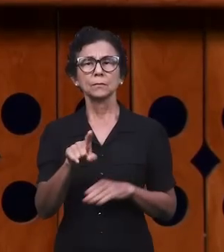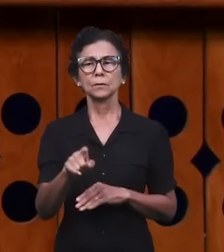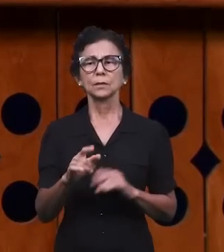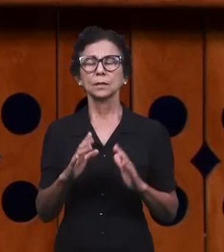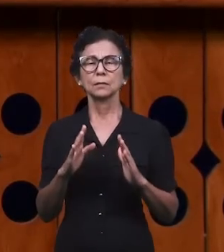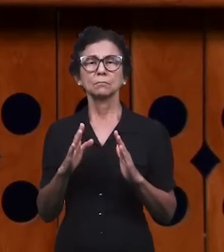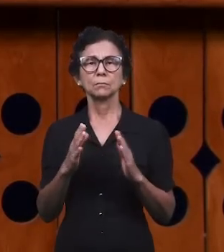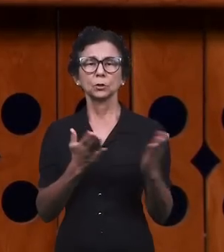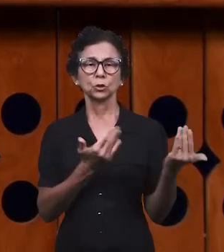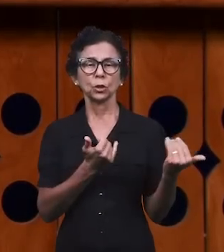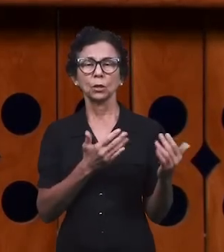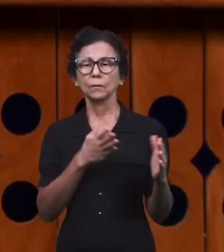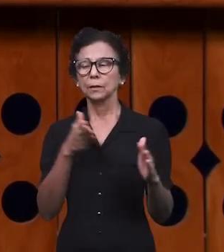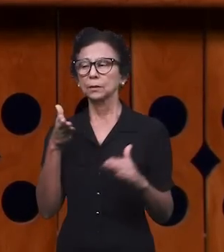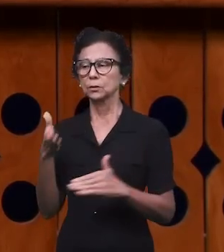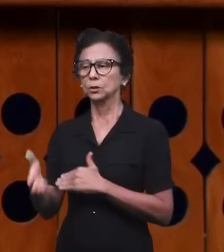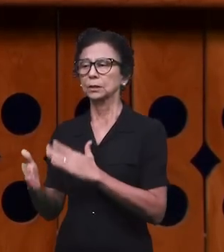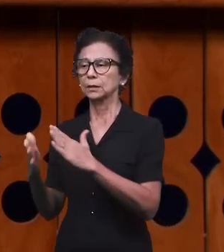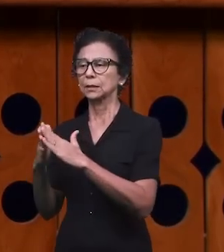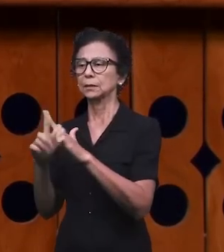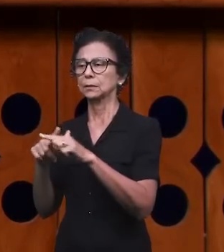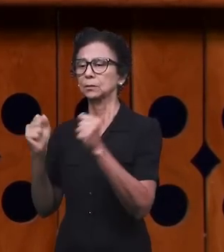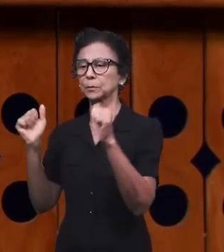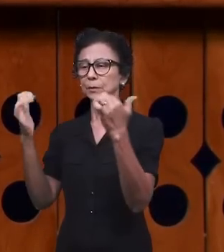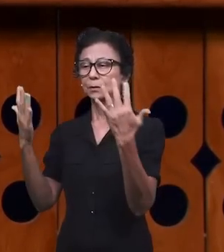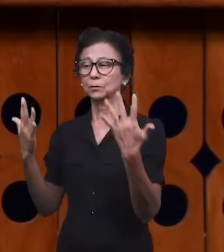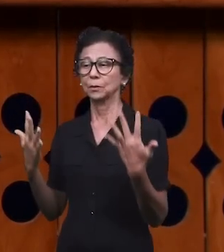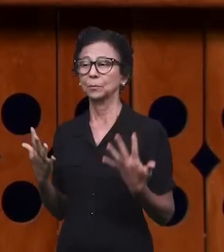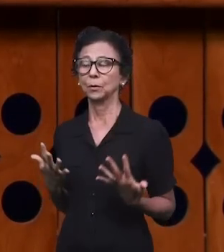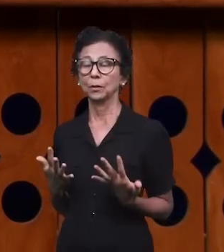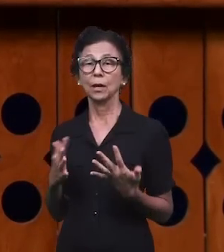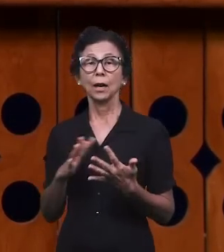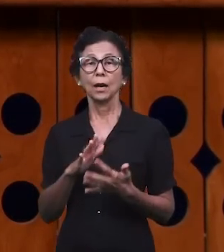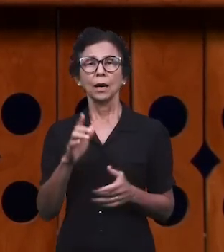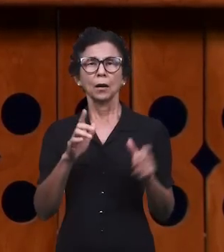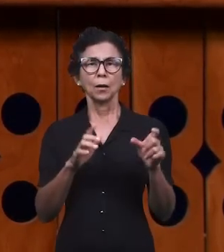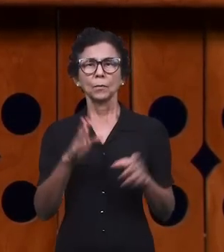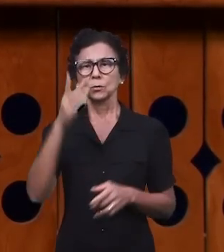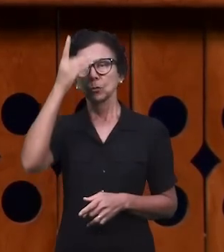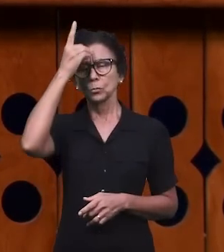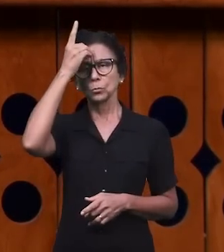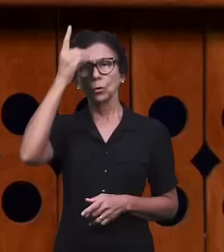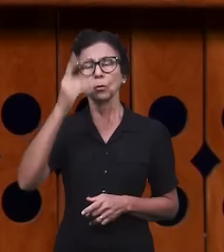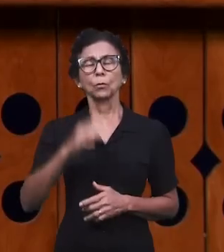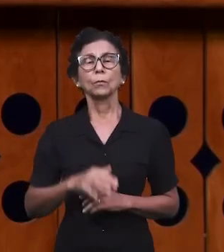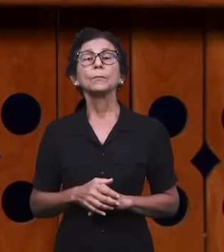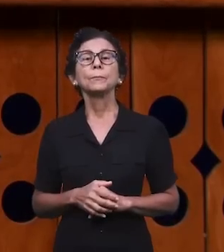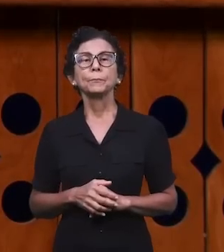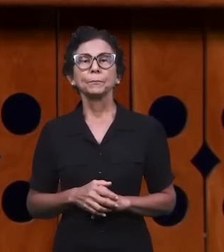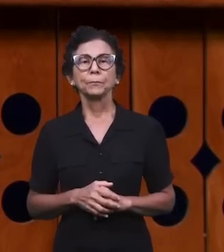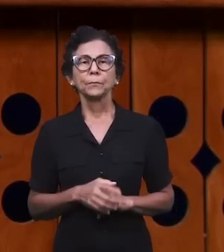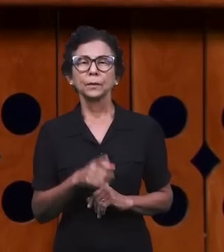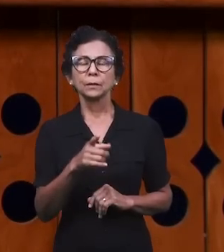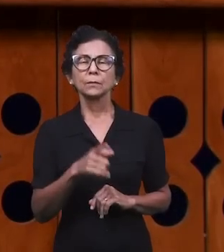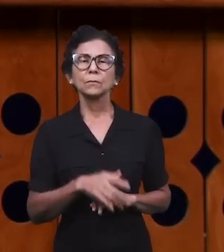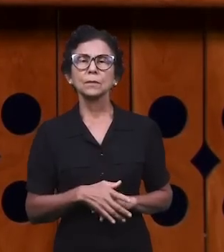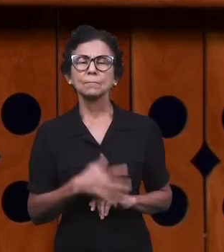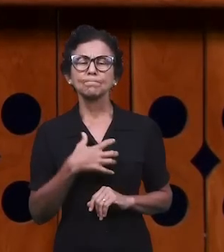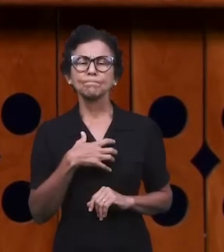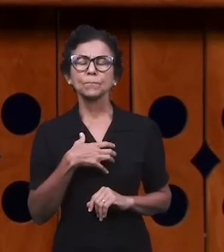igreja precisando de uma bênção, e aí alguém vem e te entrega um dom espiritual. Que certeza traz isso para